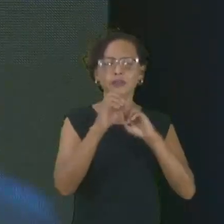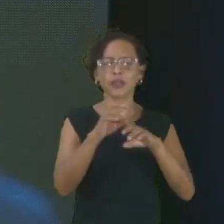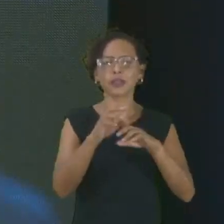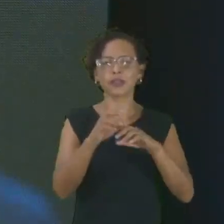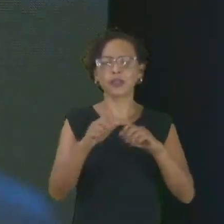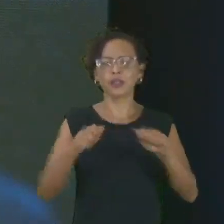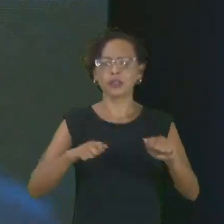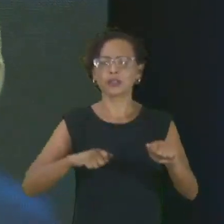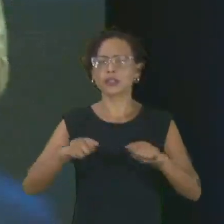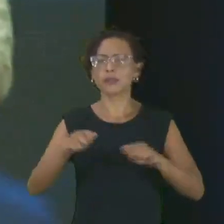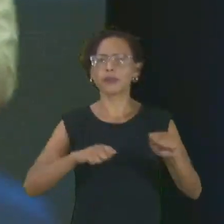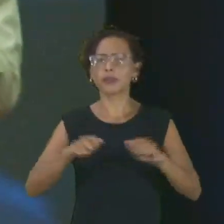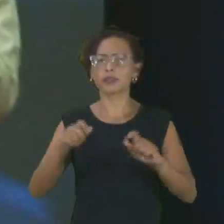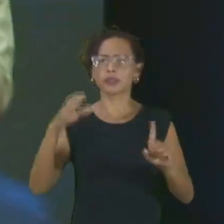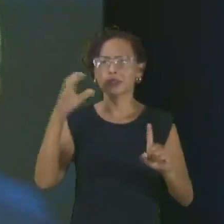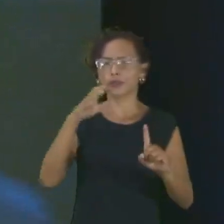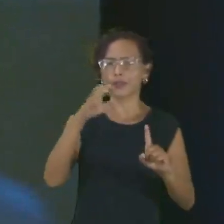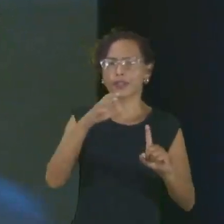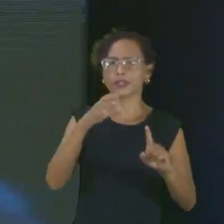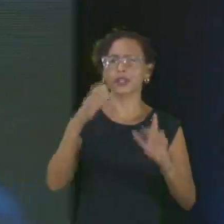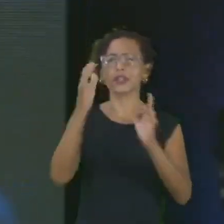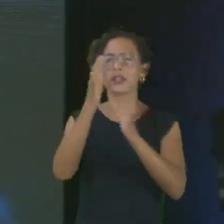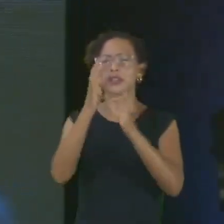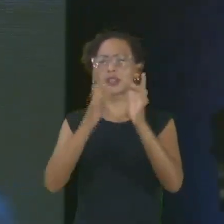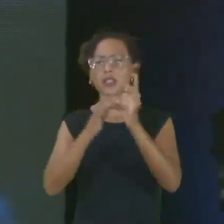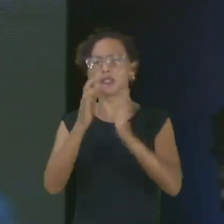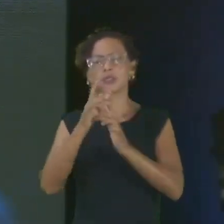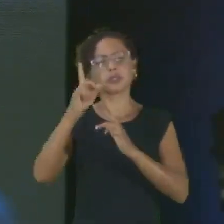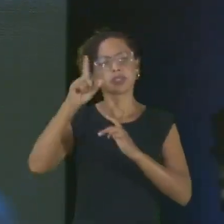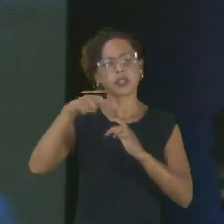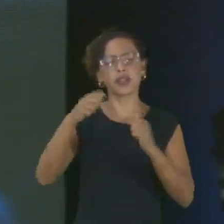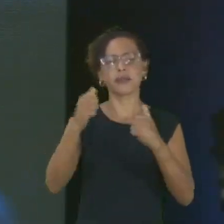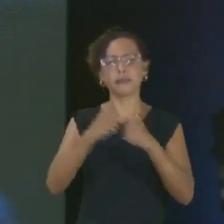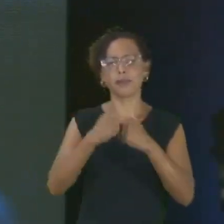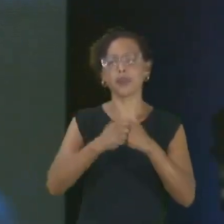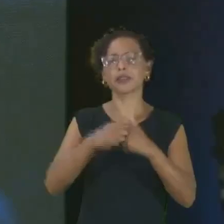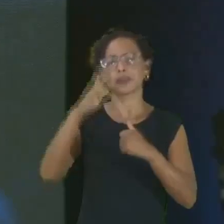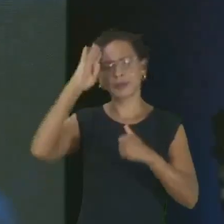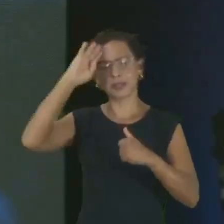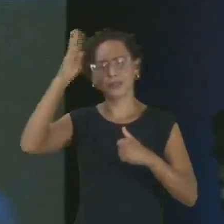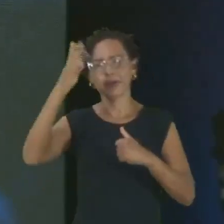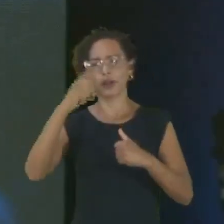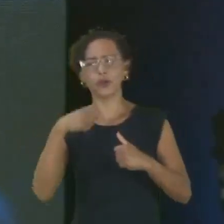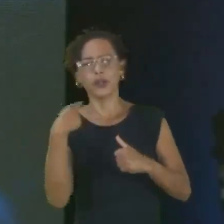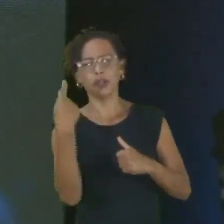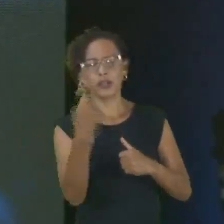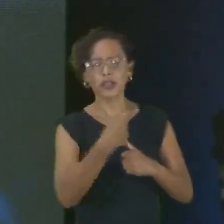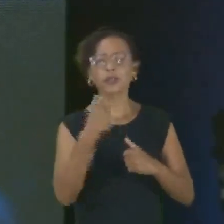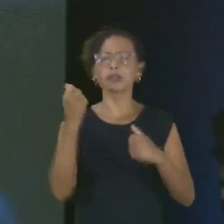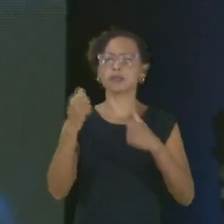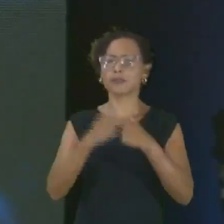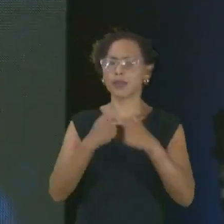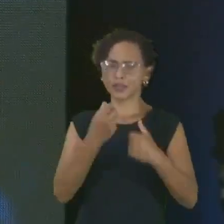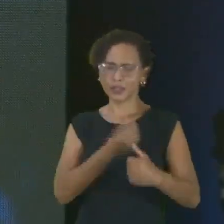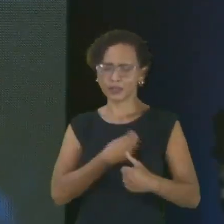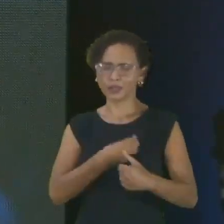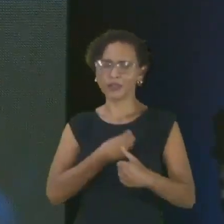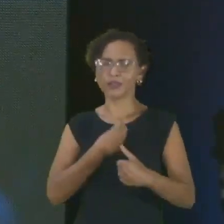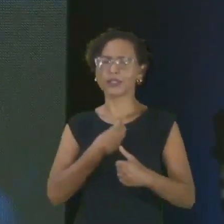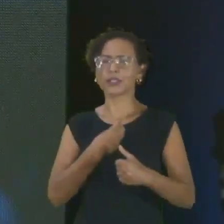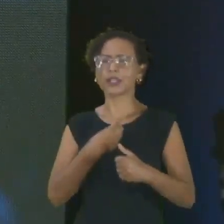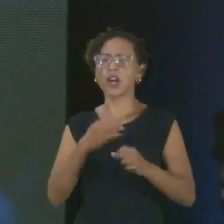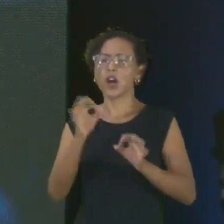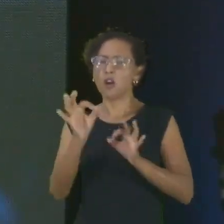pedra angular e nós somos pedras vivas, pedras